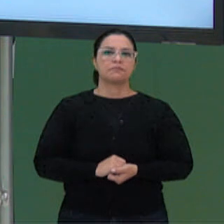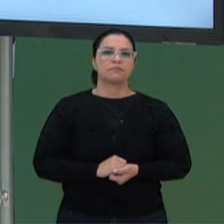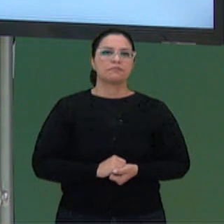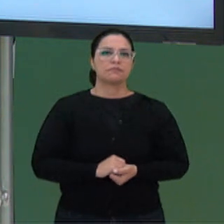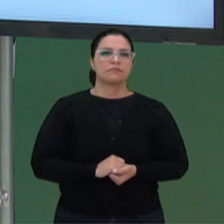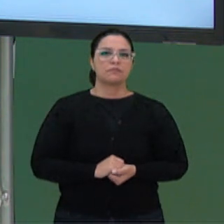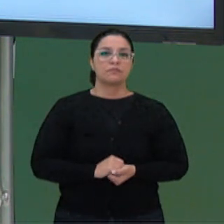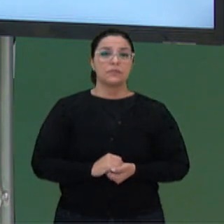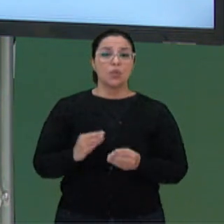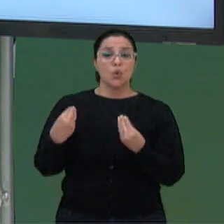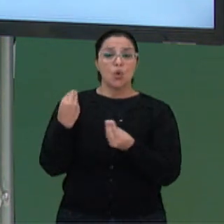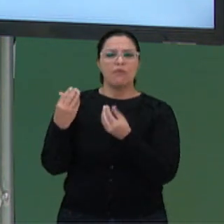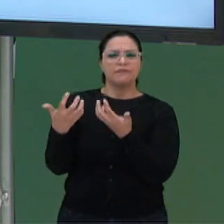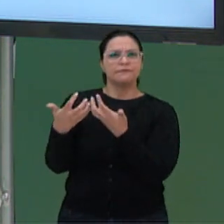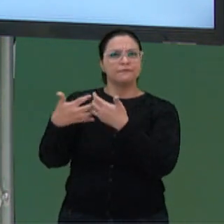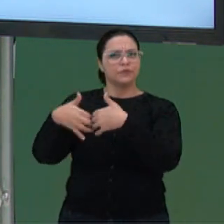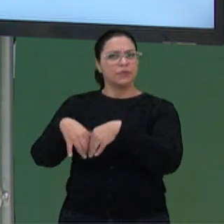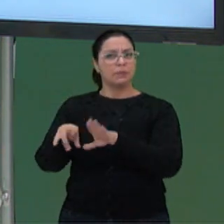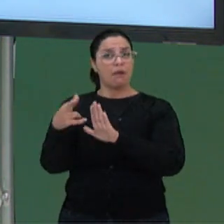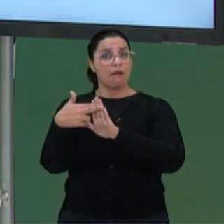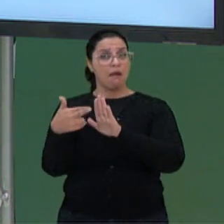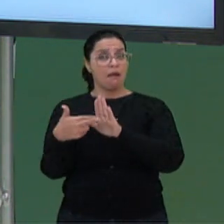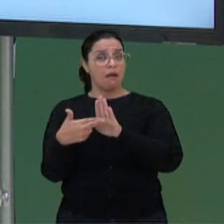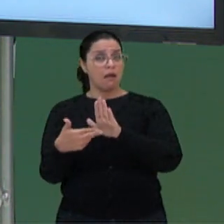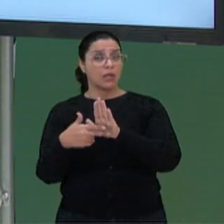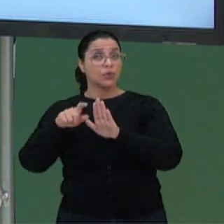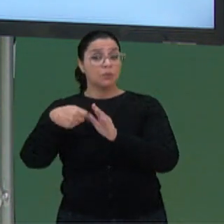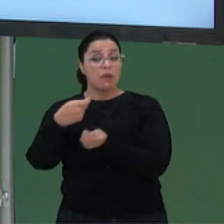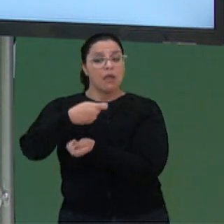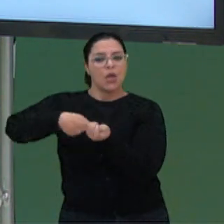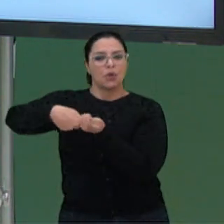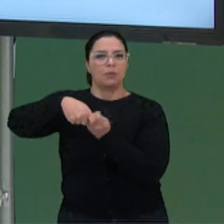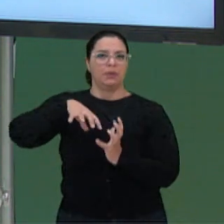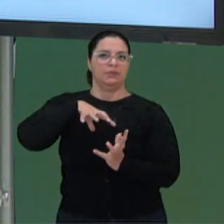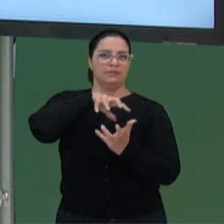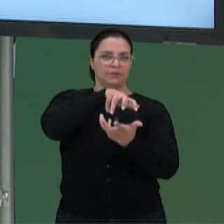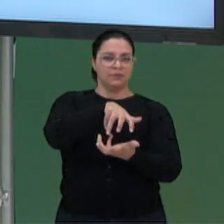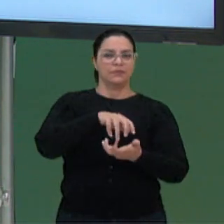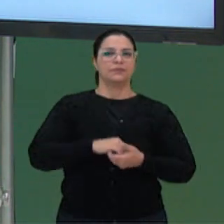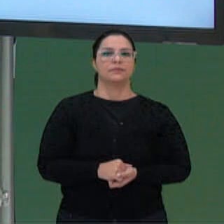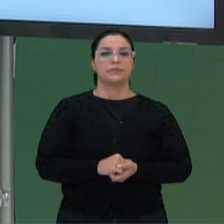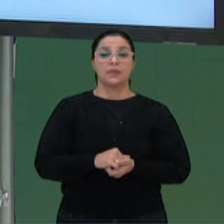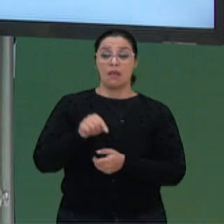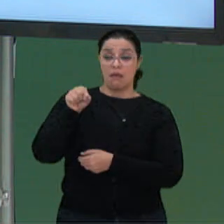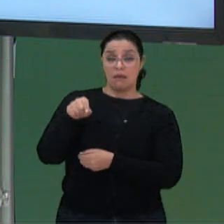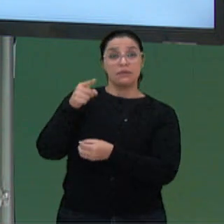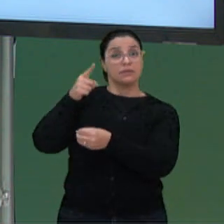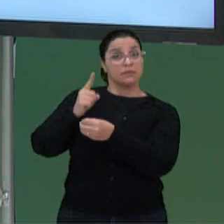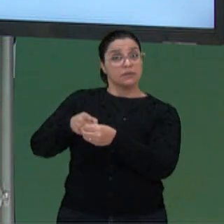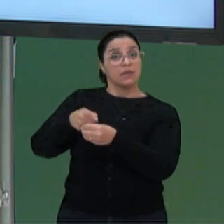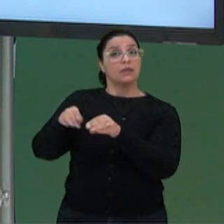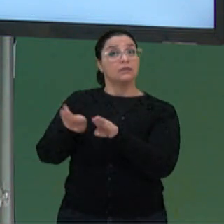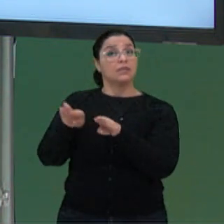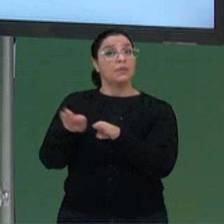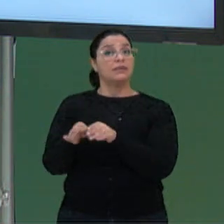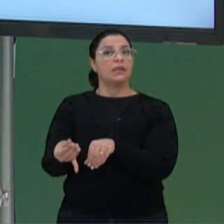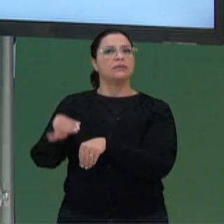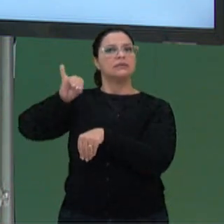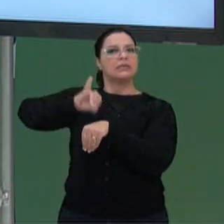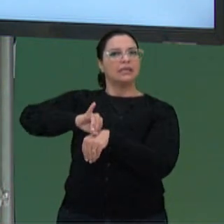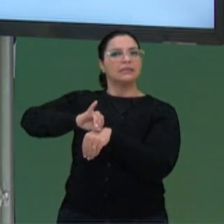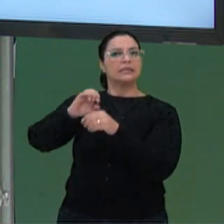os desdobramentos e as regras em si da economia mundial. Nelas estão as sedes